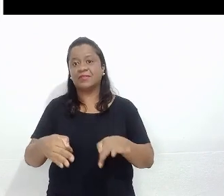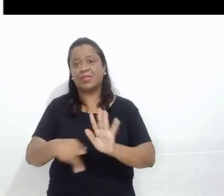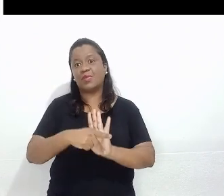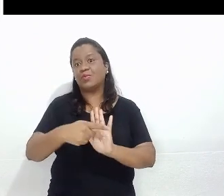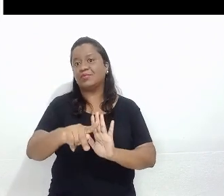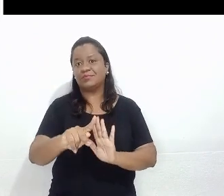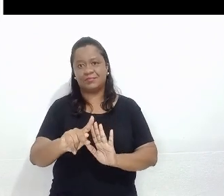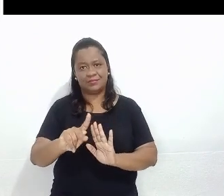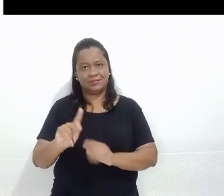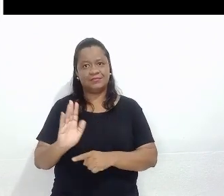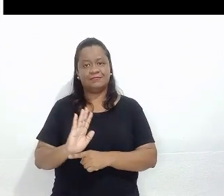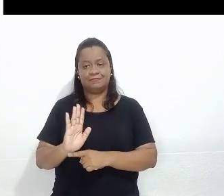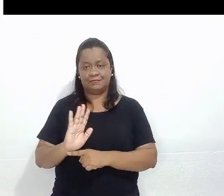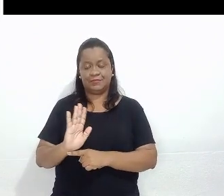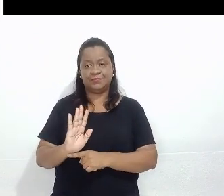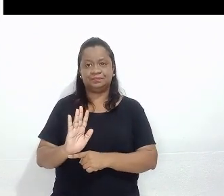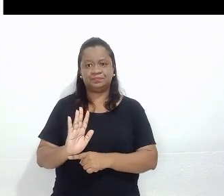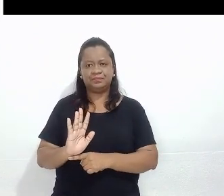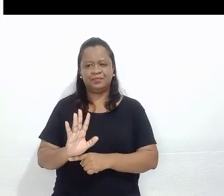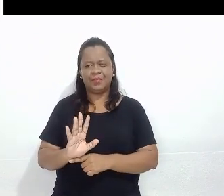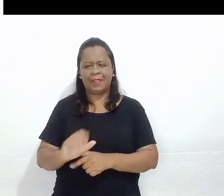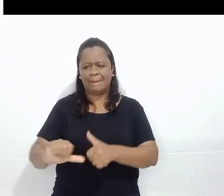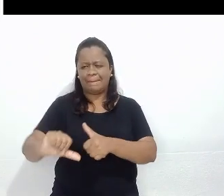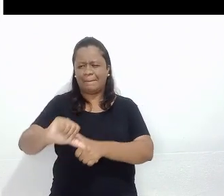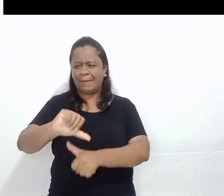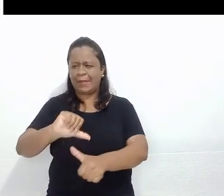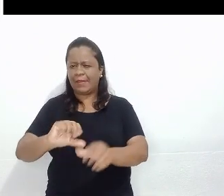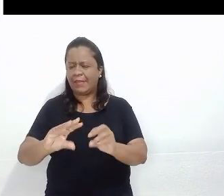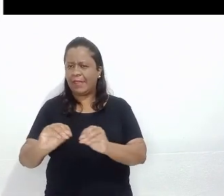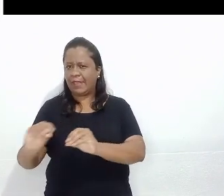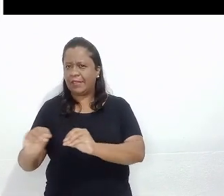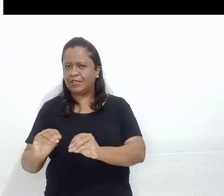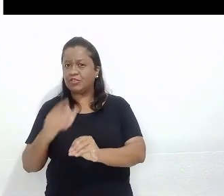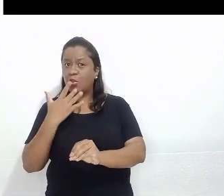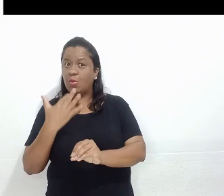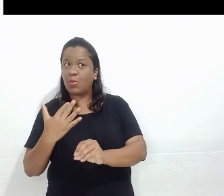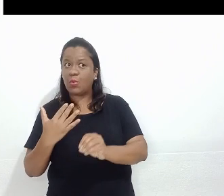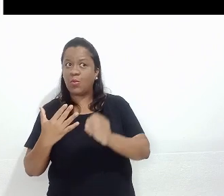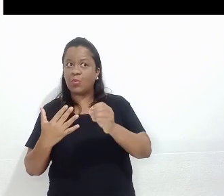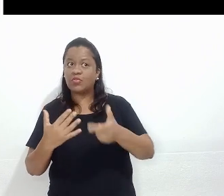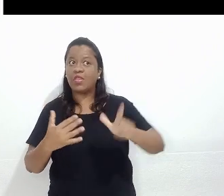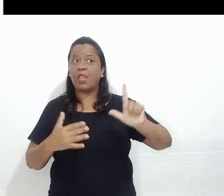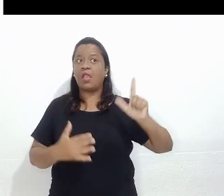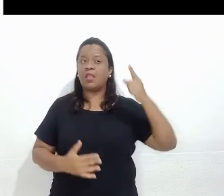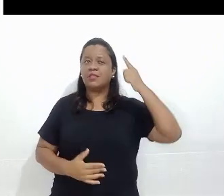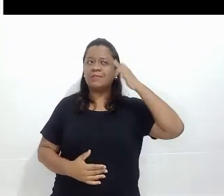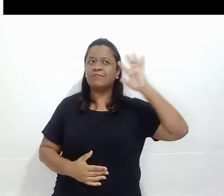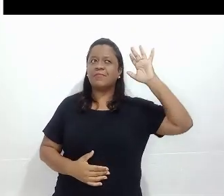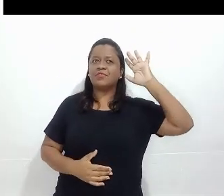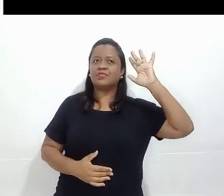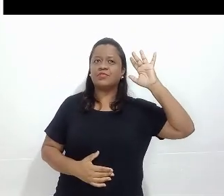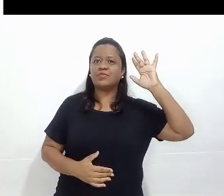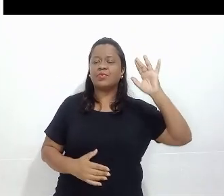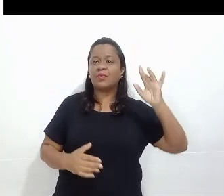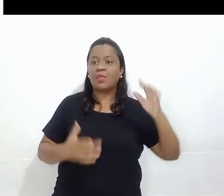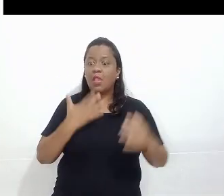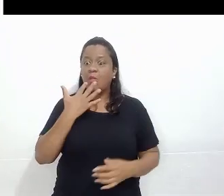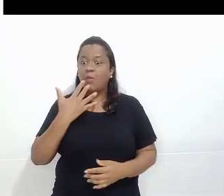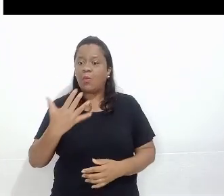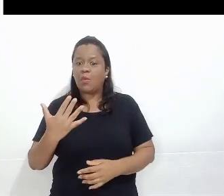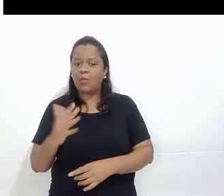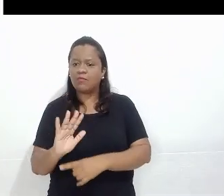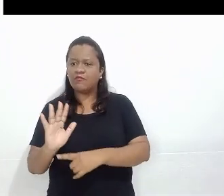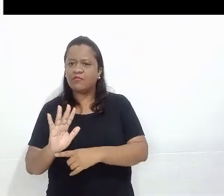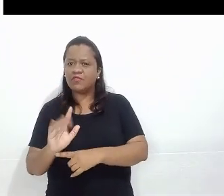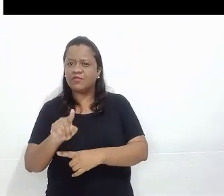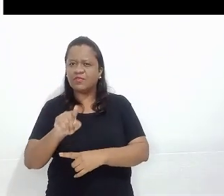forma que afete aquela luz que você pensou, de forma que afete a cor dos filtros que você usou, entendeu? Que ele pode